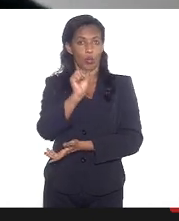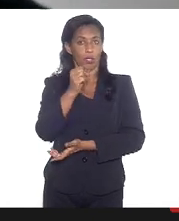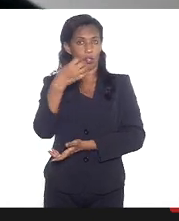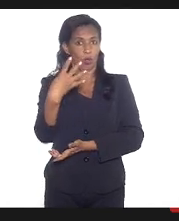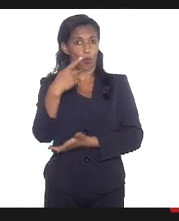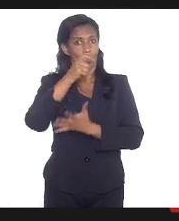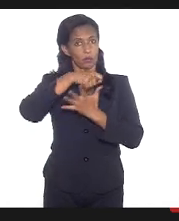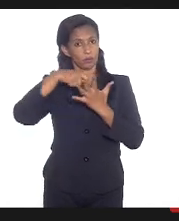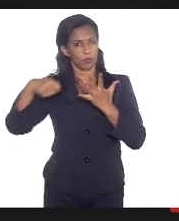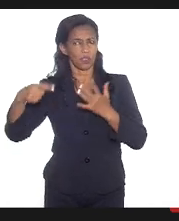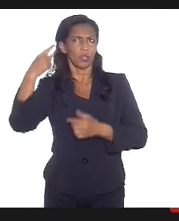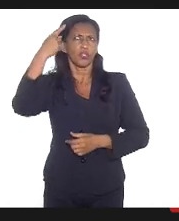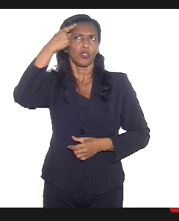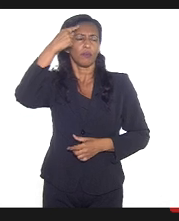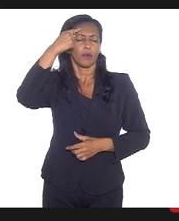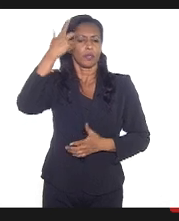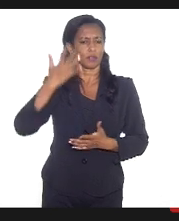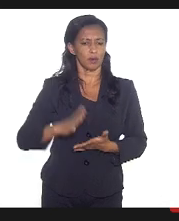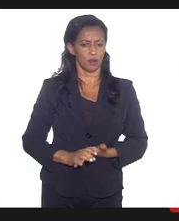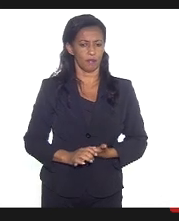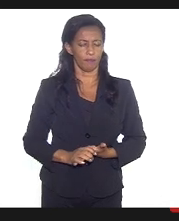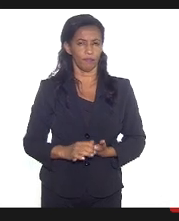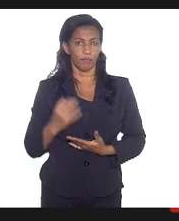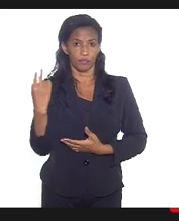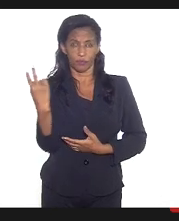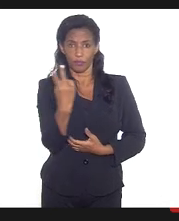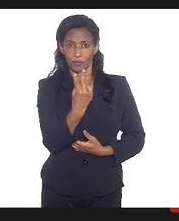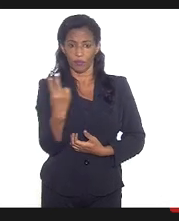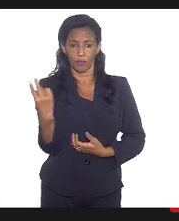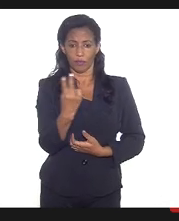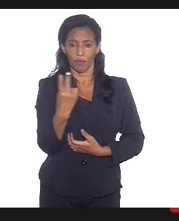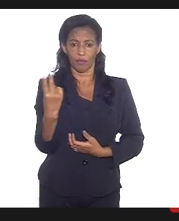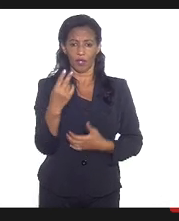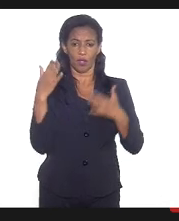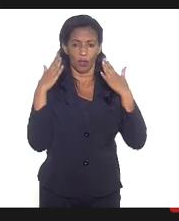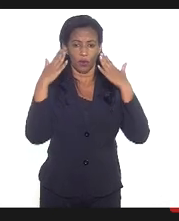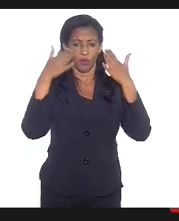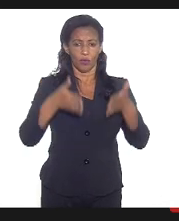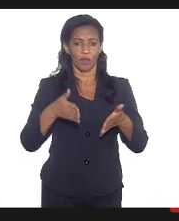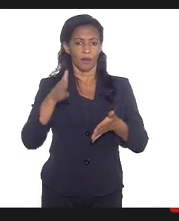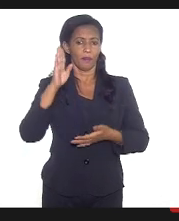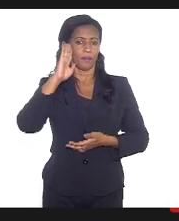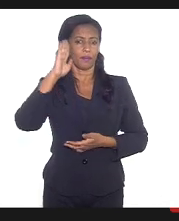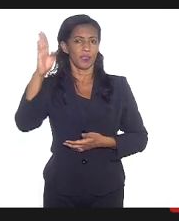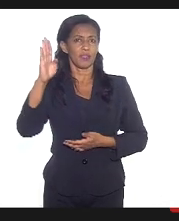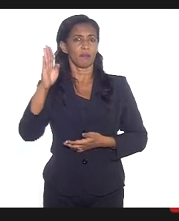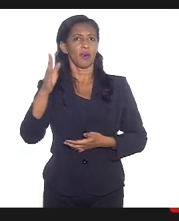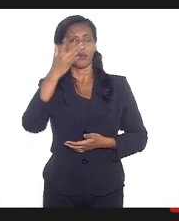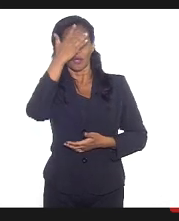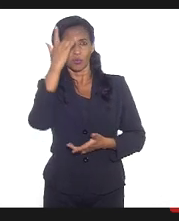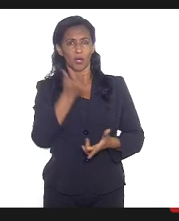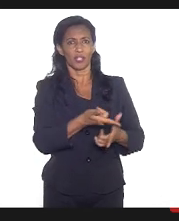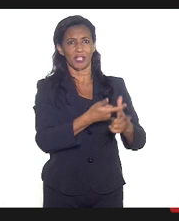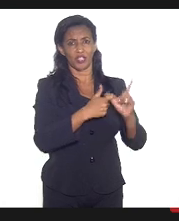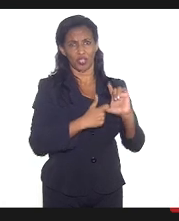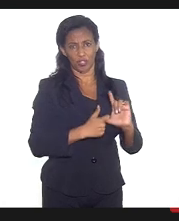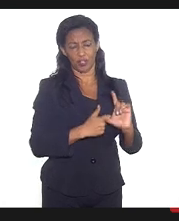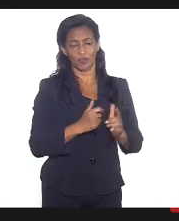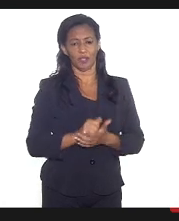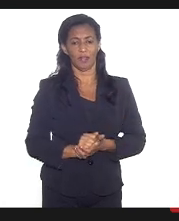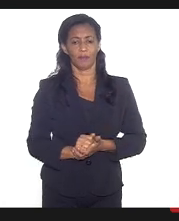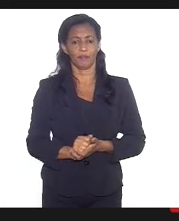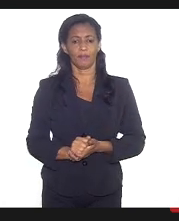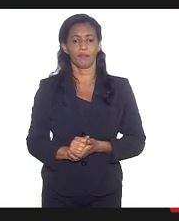O que nós pensamos? Que seria uma mescla das duas, focando principalmente nos grandes devedores. O que seriam os